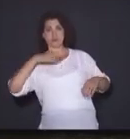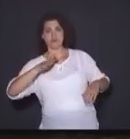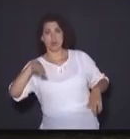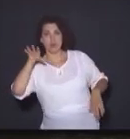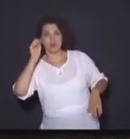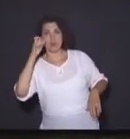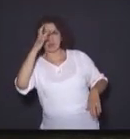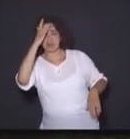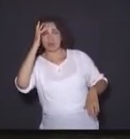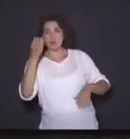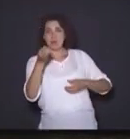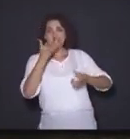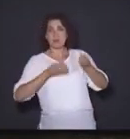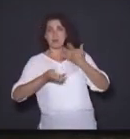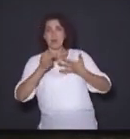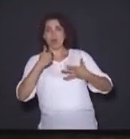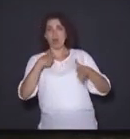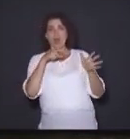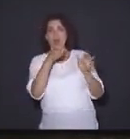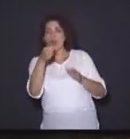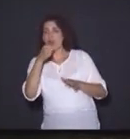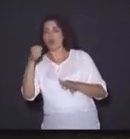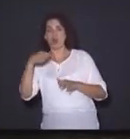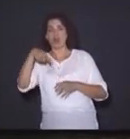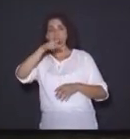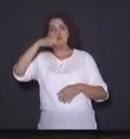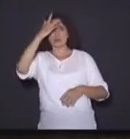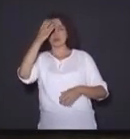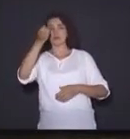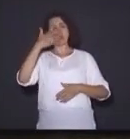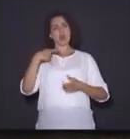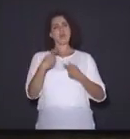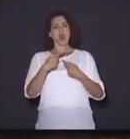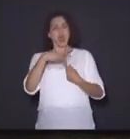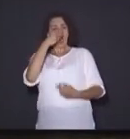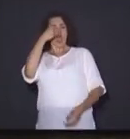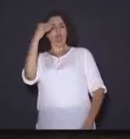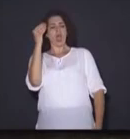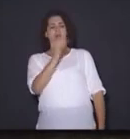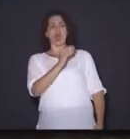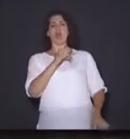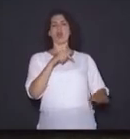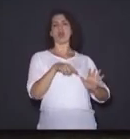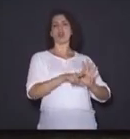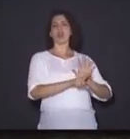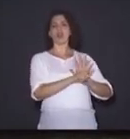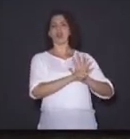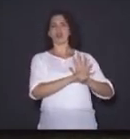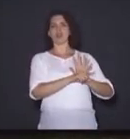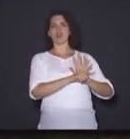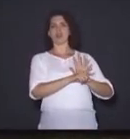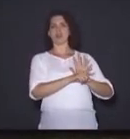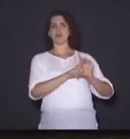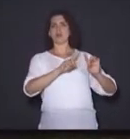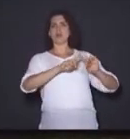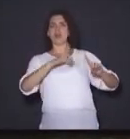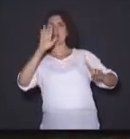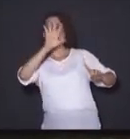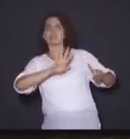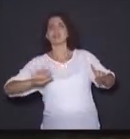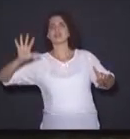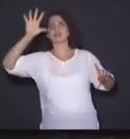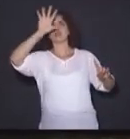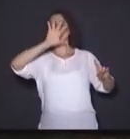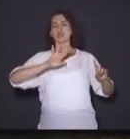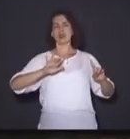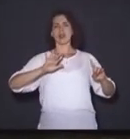inclusive então o que faz as pessoas agirem com esse desdém é isso diante de uma questão que é na funcional e